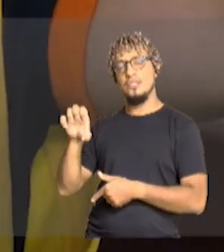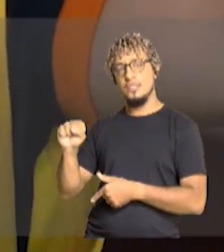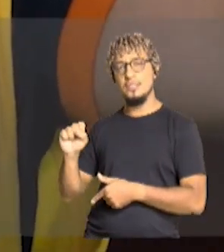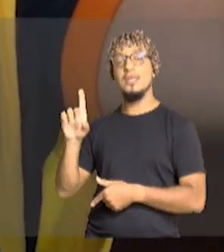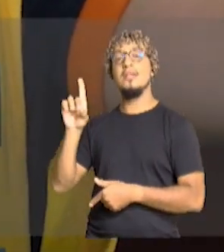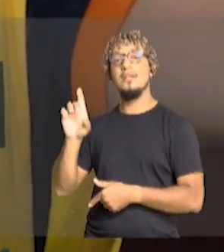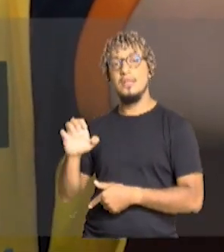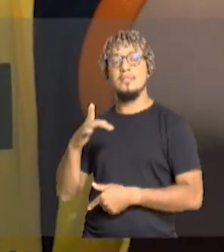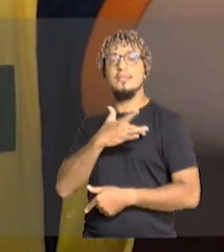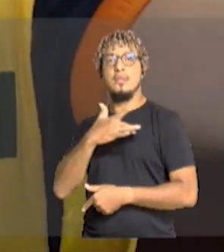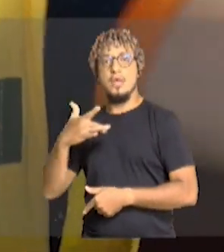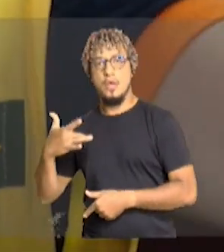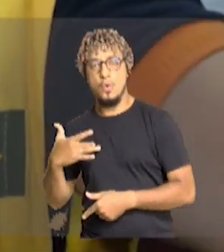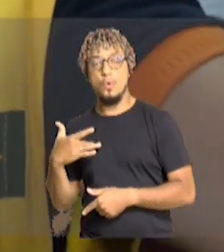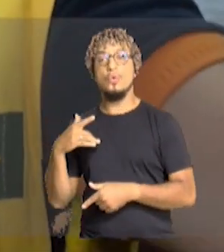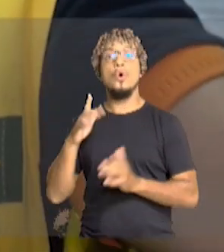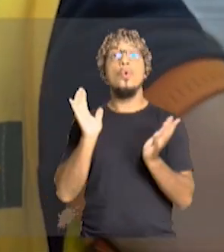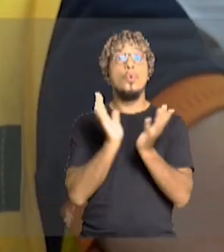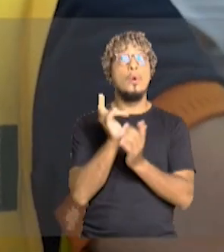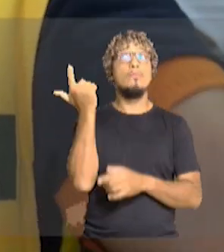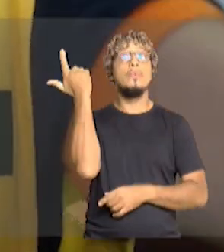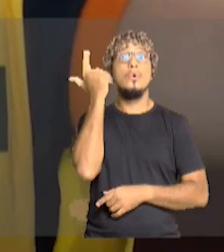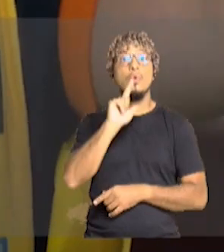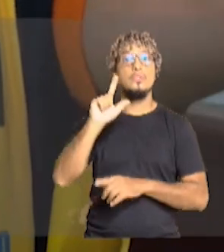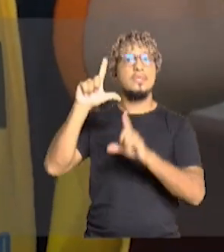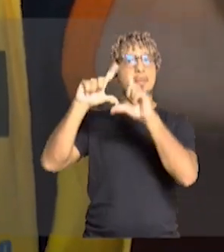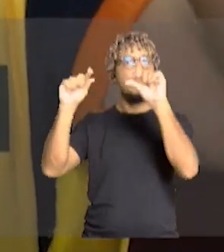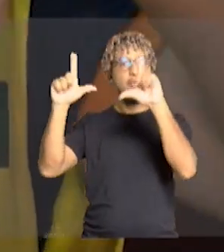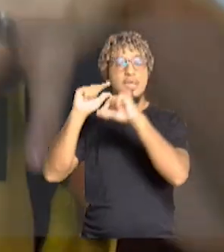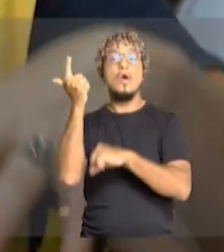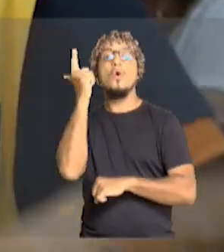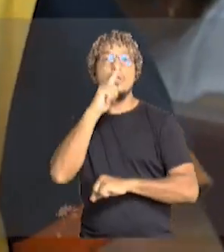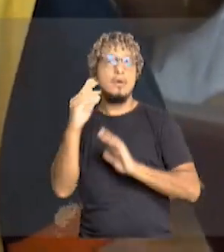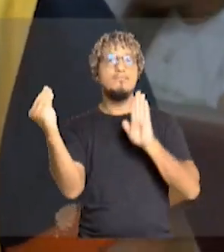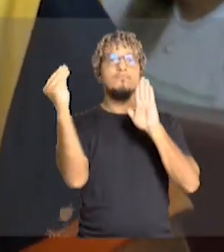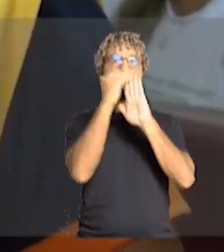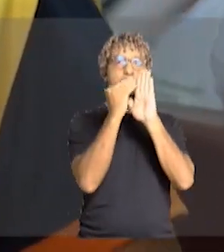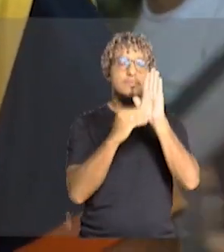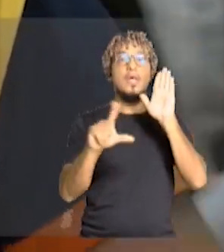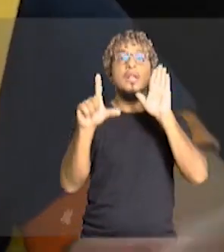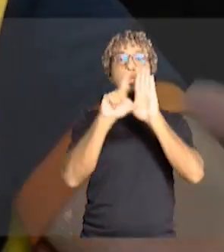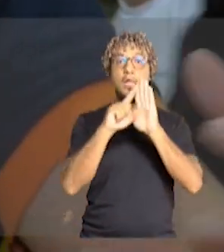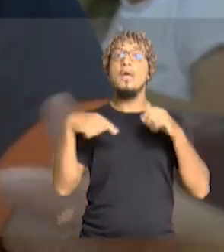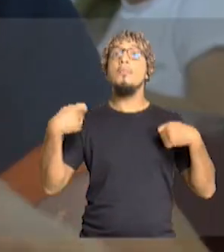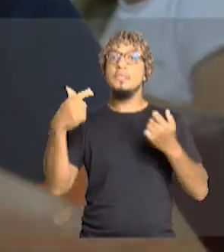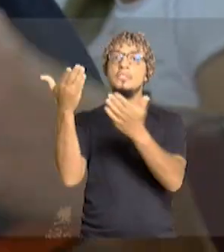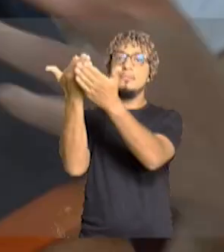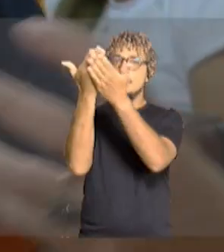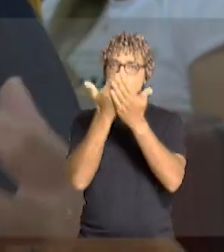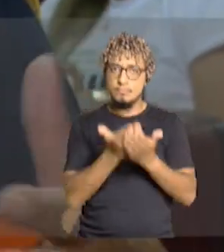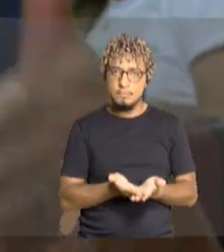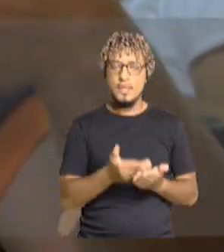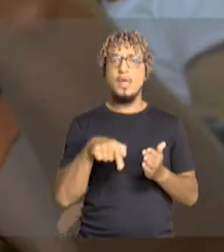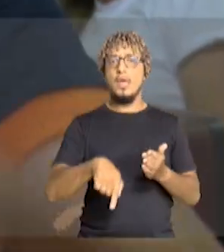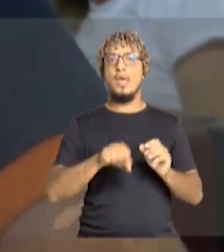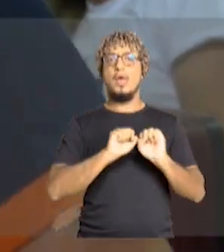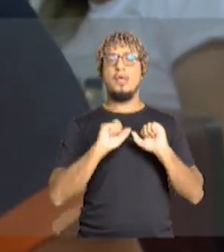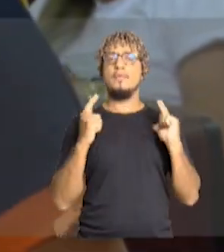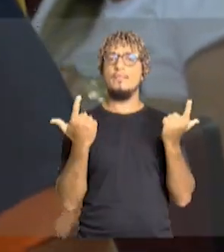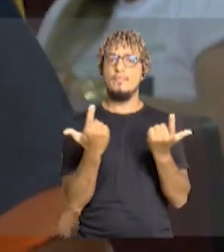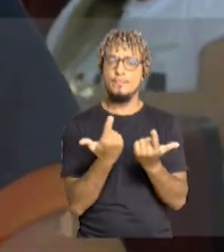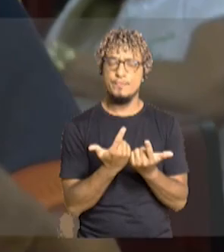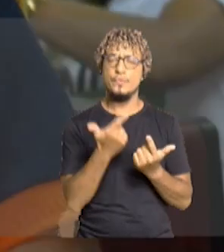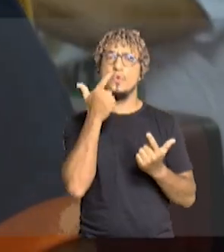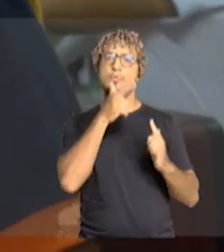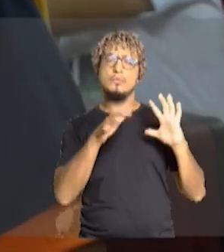Confederação luta lá em Brasília Conquista legislação e essa legislação ela tem que vir para cá para que essa casa possa